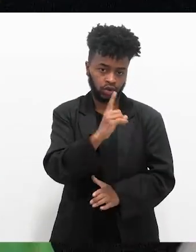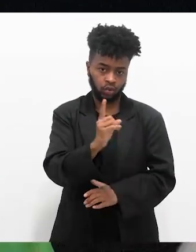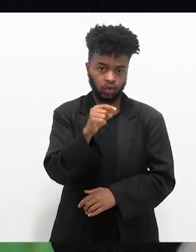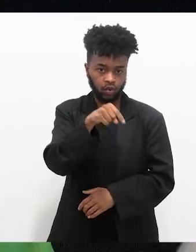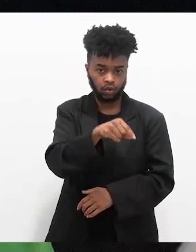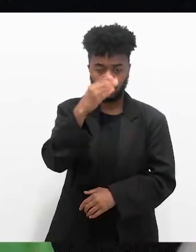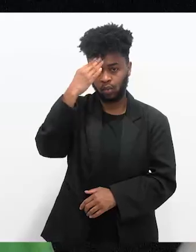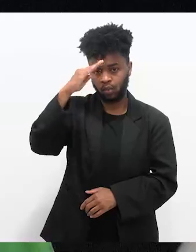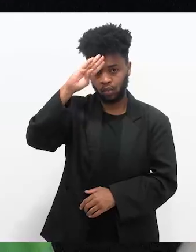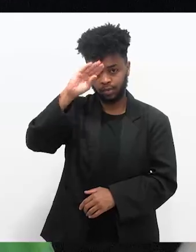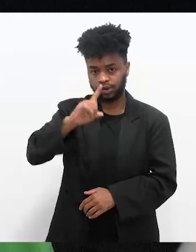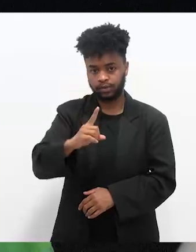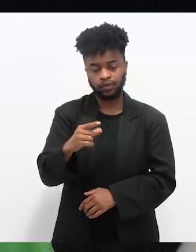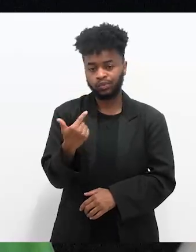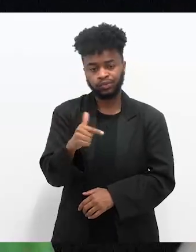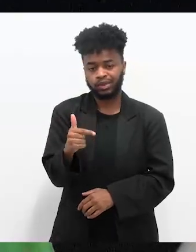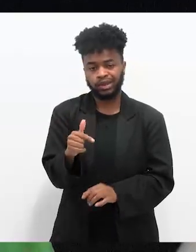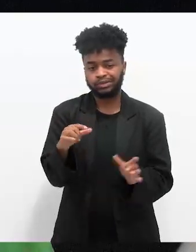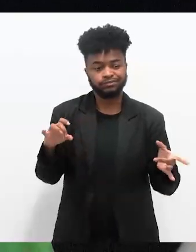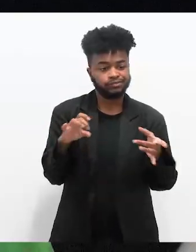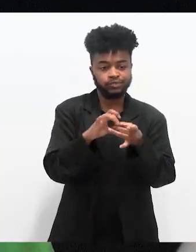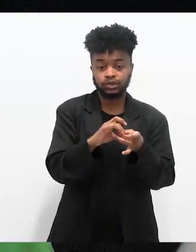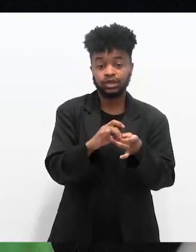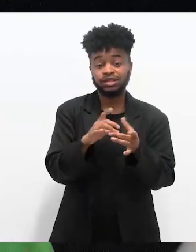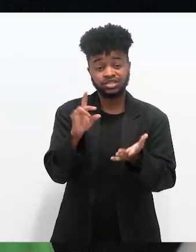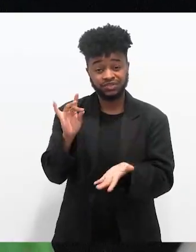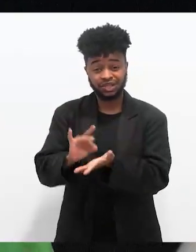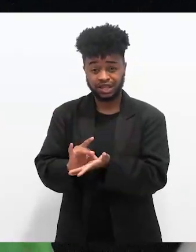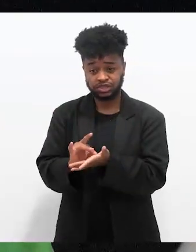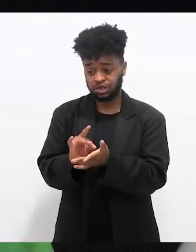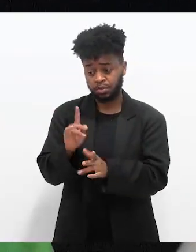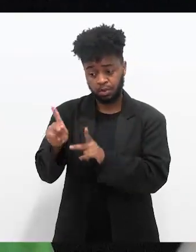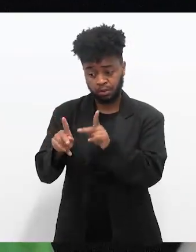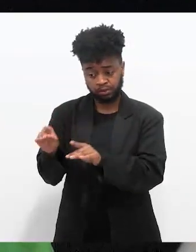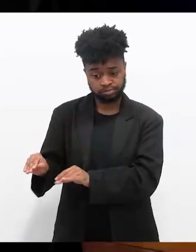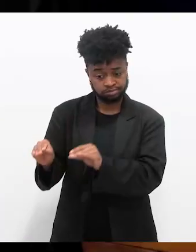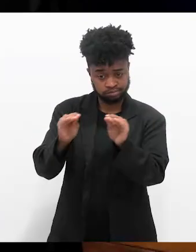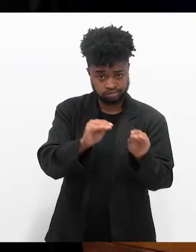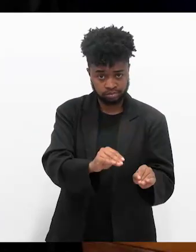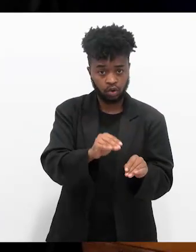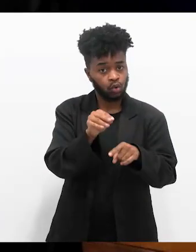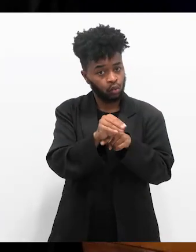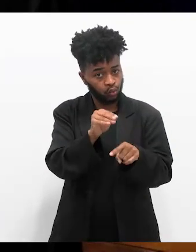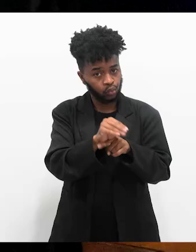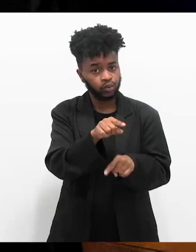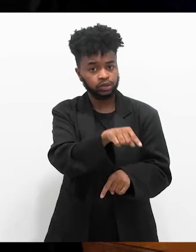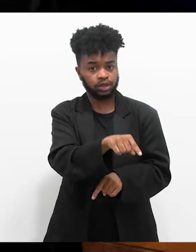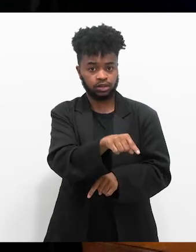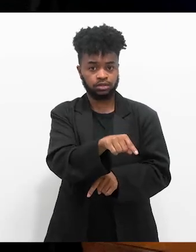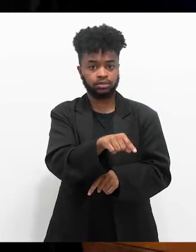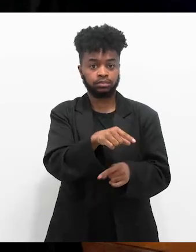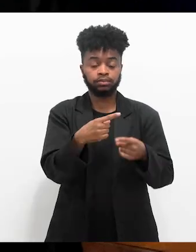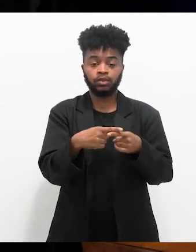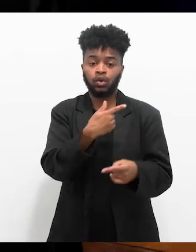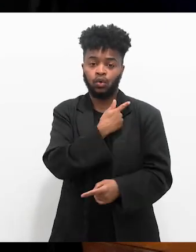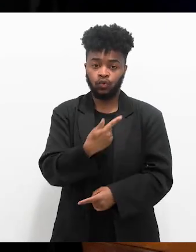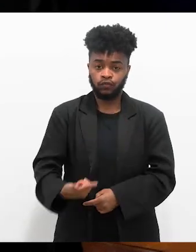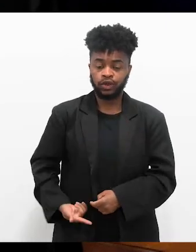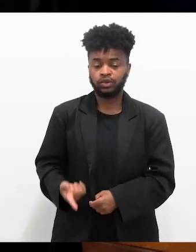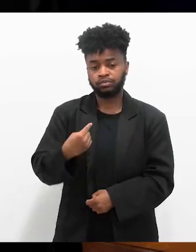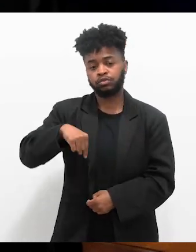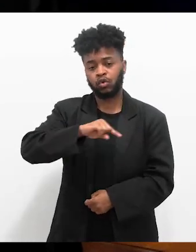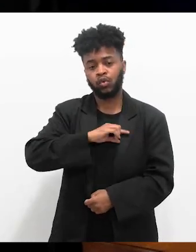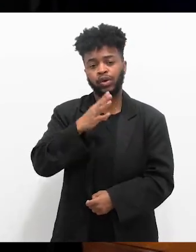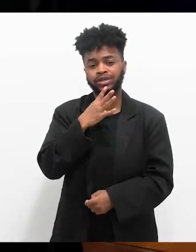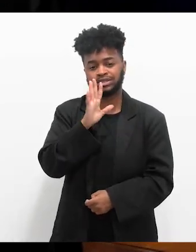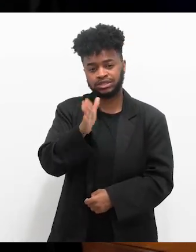deixar isso muito claro, né? Não tem nada de Cuba, na verdade foi preservado através da terra de Cuba, e todo o governo que nós conhecemos